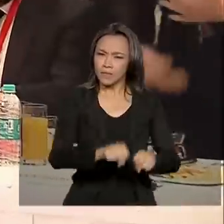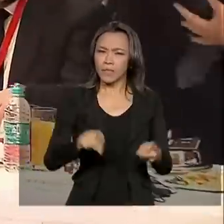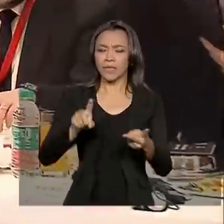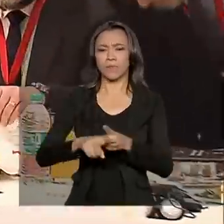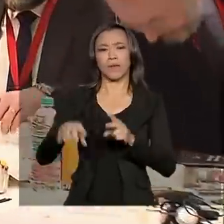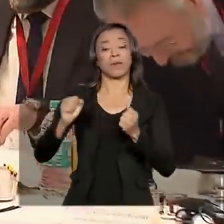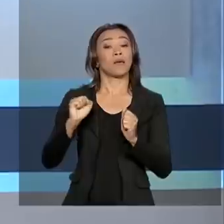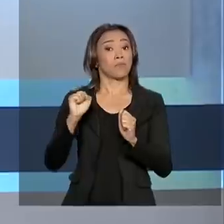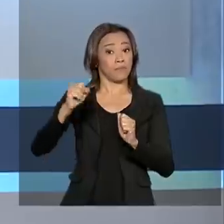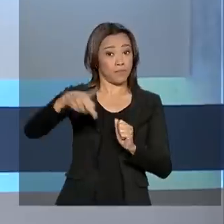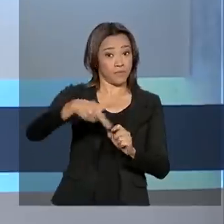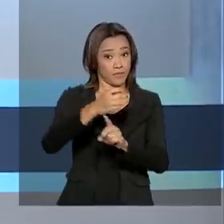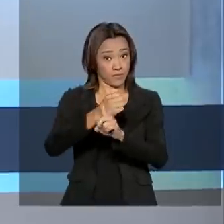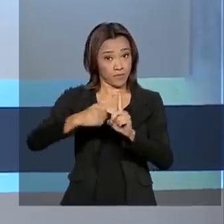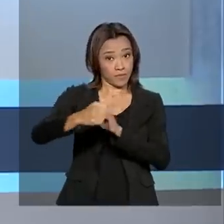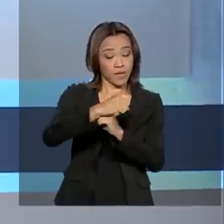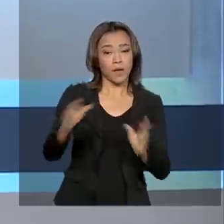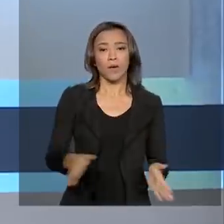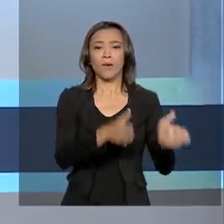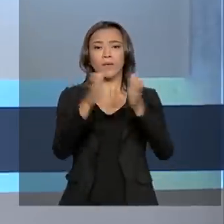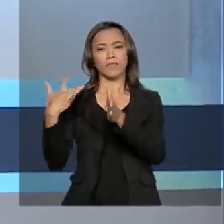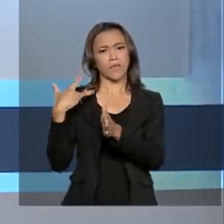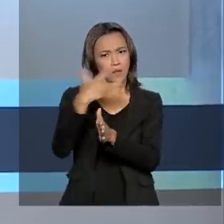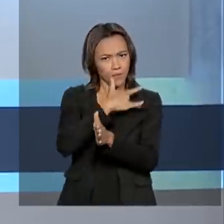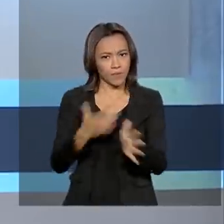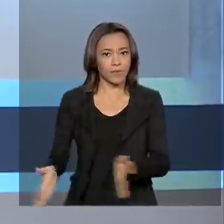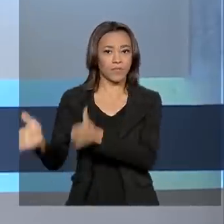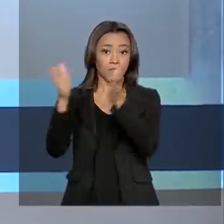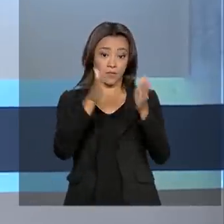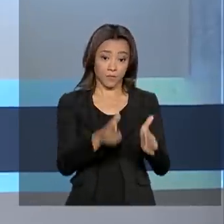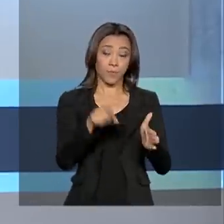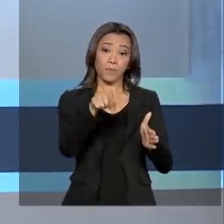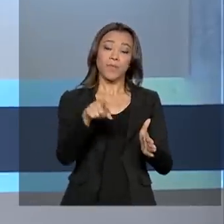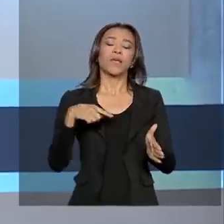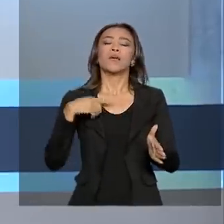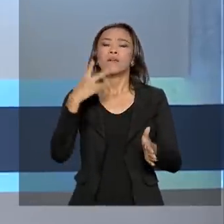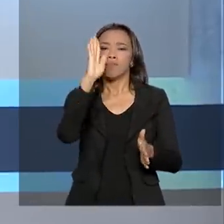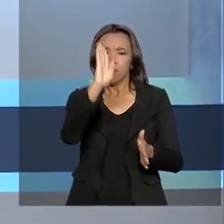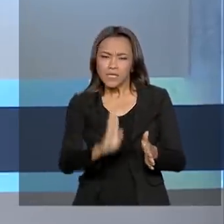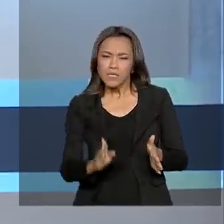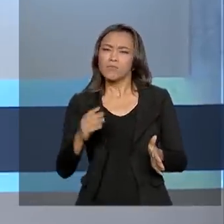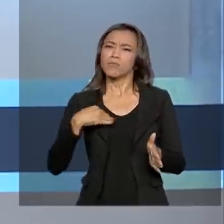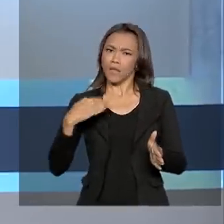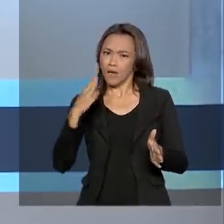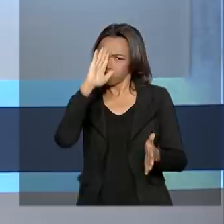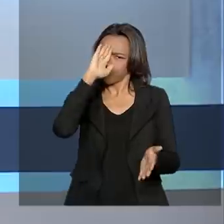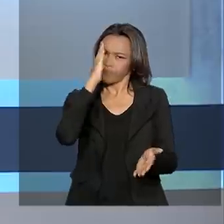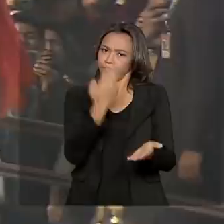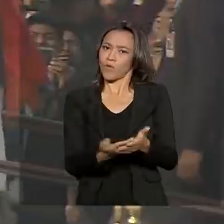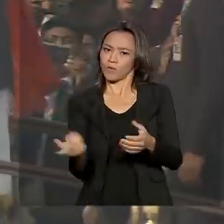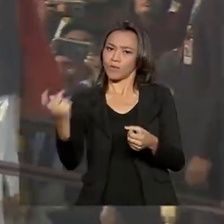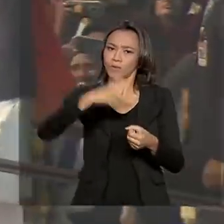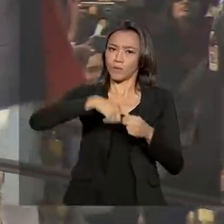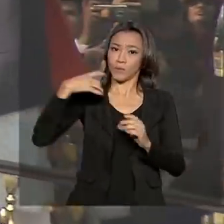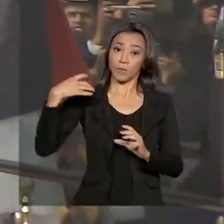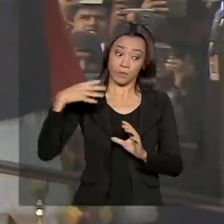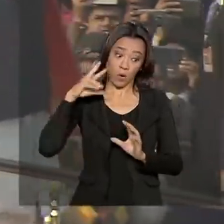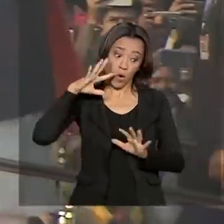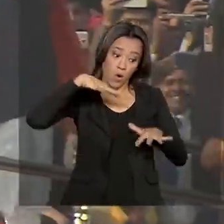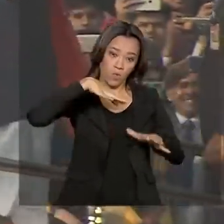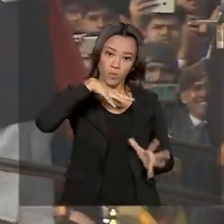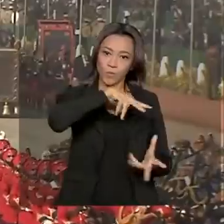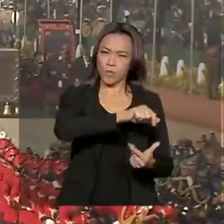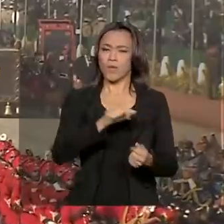social e saúde. Presidente Bolsonaro afirma que o Brasil está recuperando a confiança do mundo. Na Índia, ele